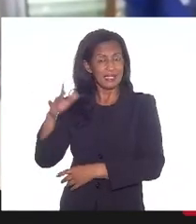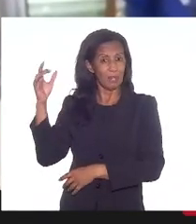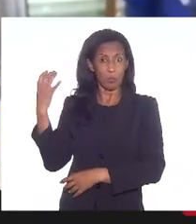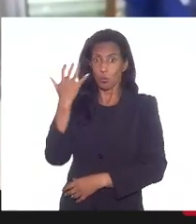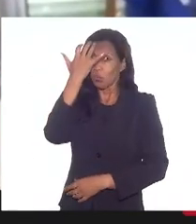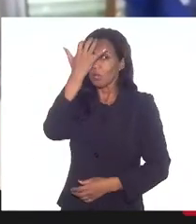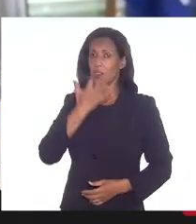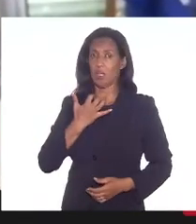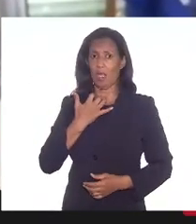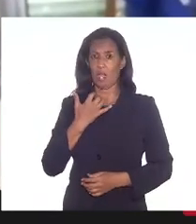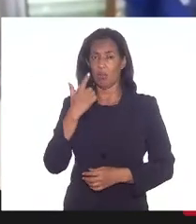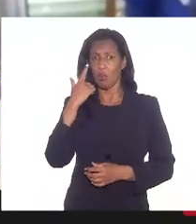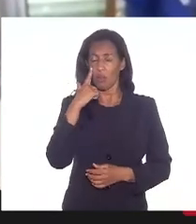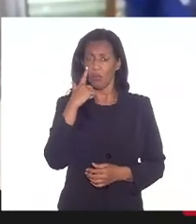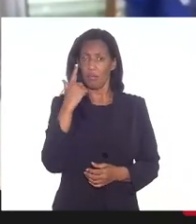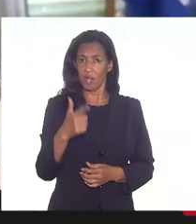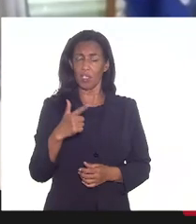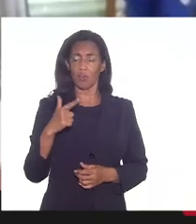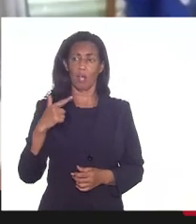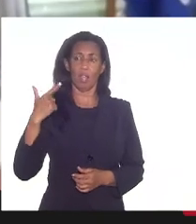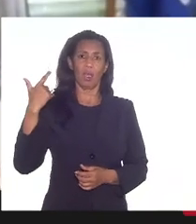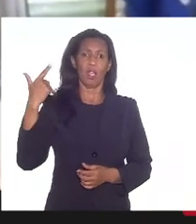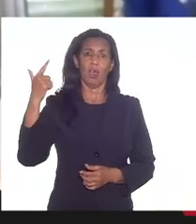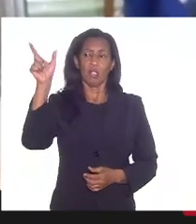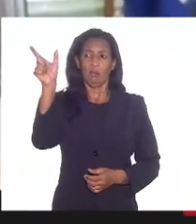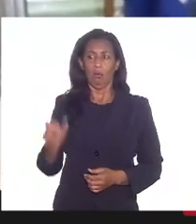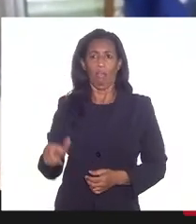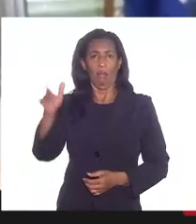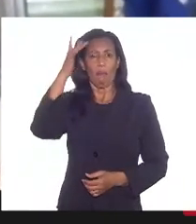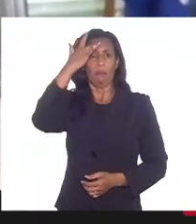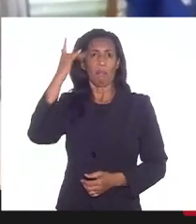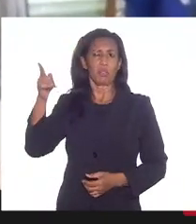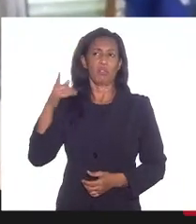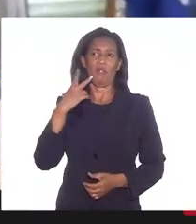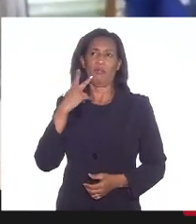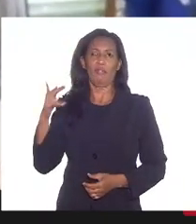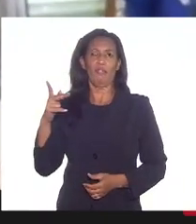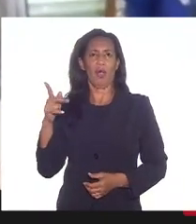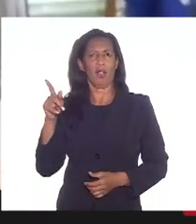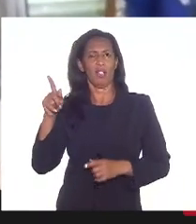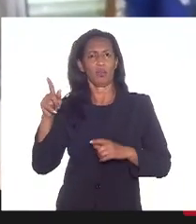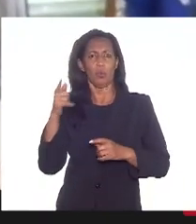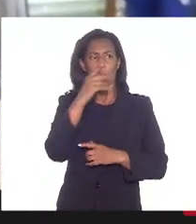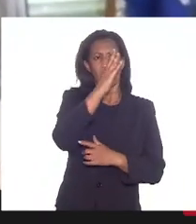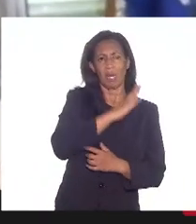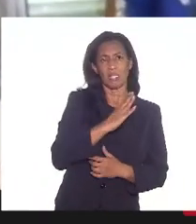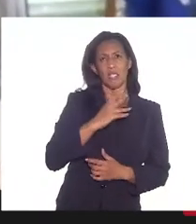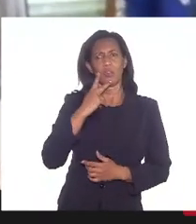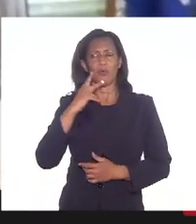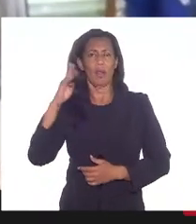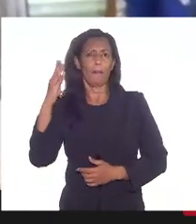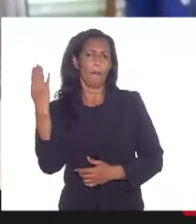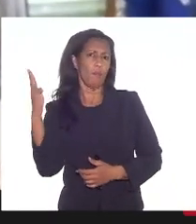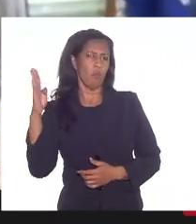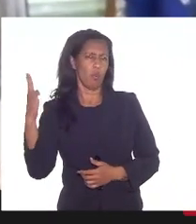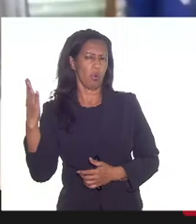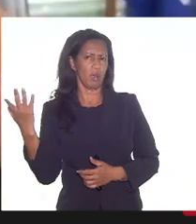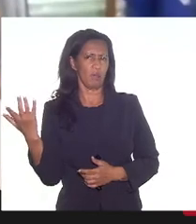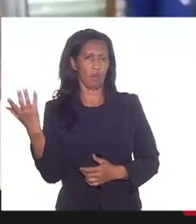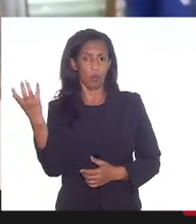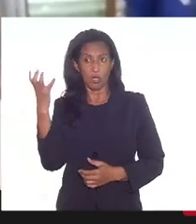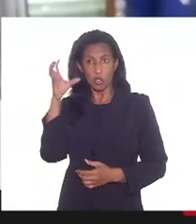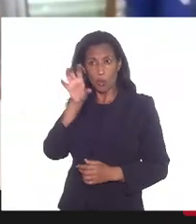Eu vejo até aqueles que ideológicos falam, olha, o Brasil subiu livre da Bolívia. No momento que a gente coloca energia compulsória no Centro-Oeste, a